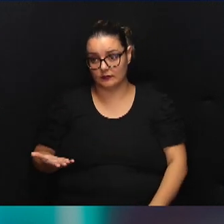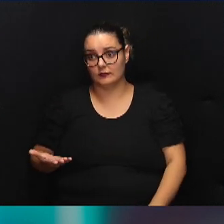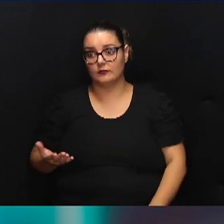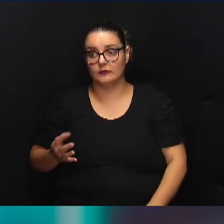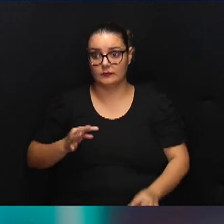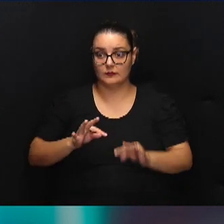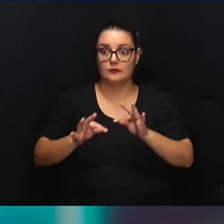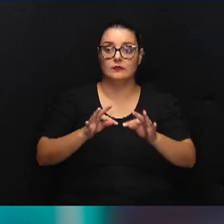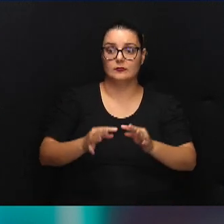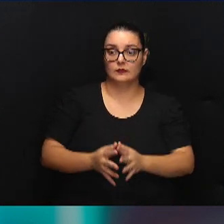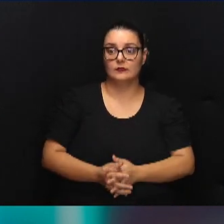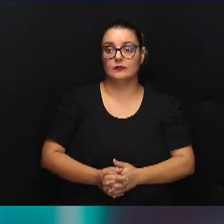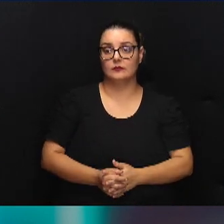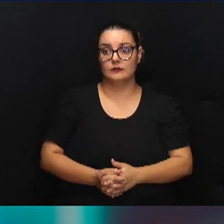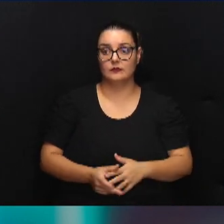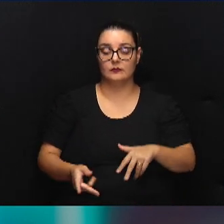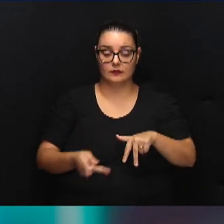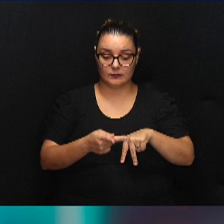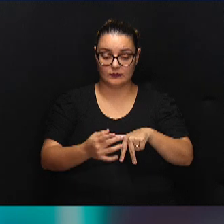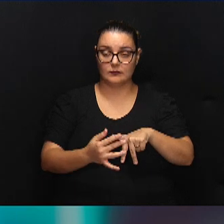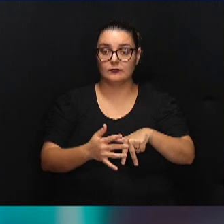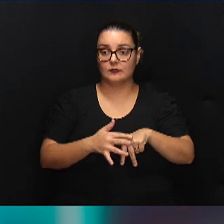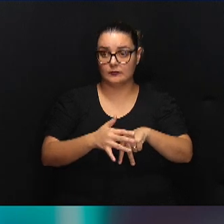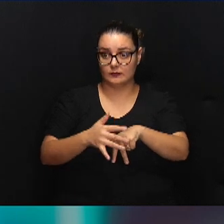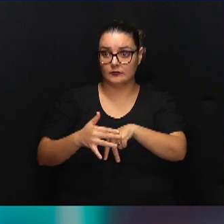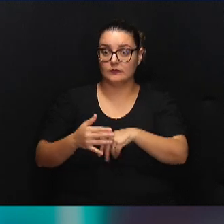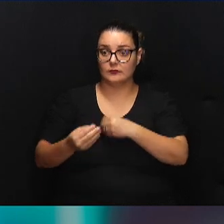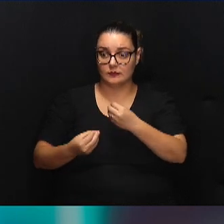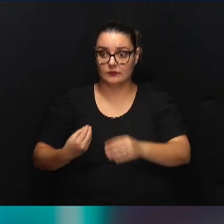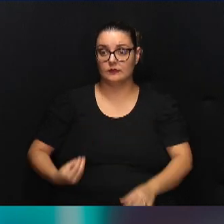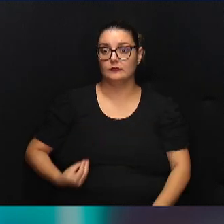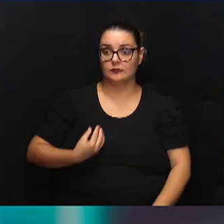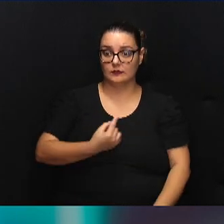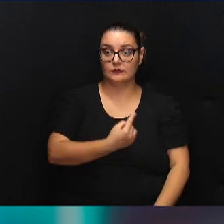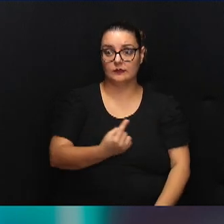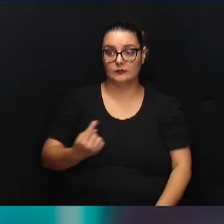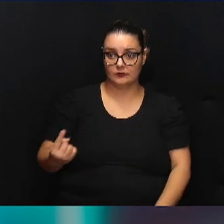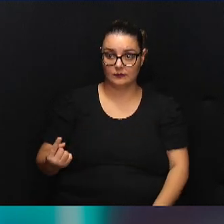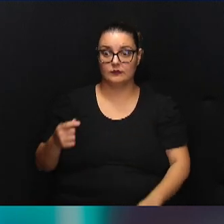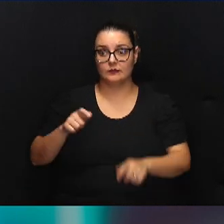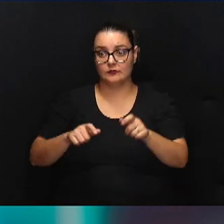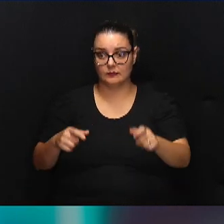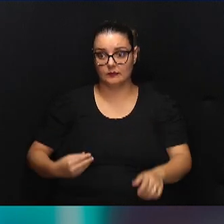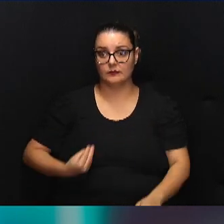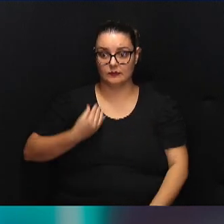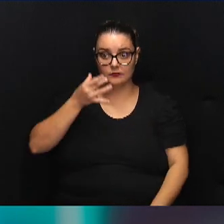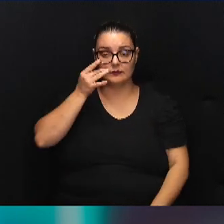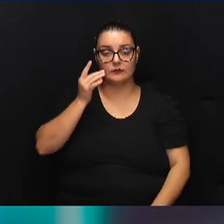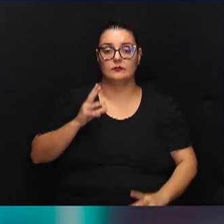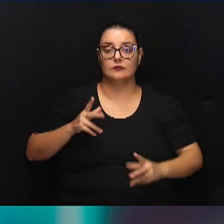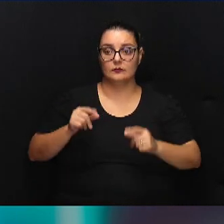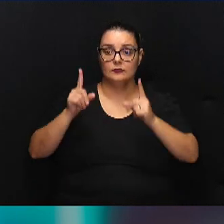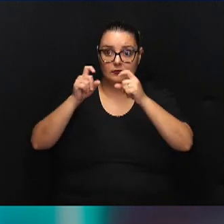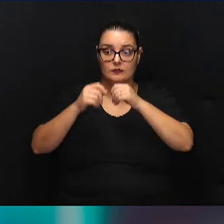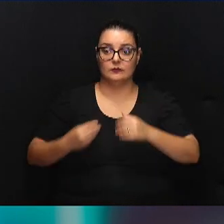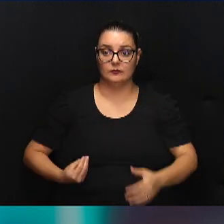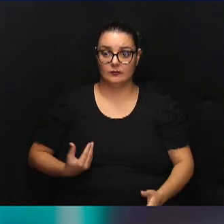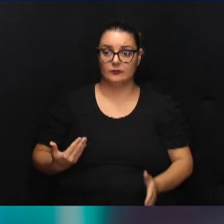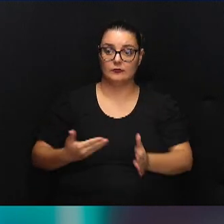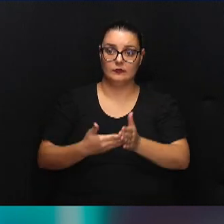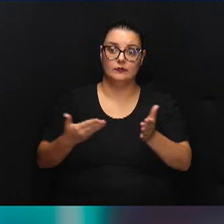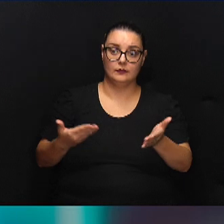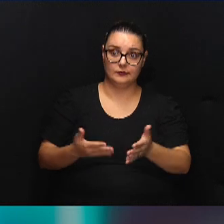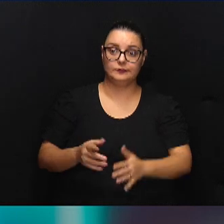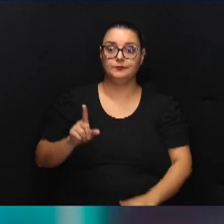técnica, mas a gente ouvir como é a vida de cada uma dessas pessoas aqui, todos os desafios que viveram até agora, é